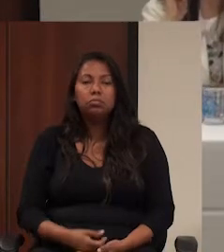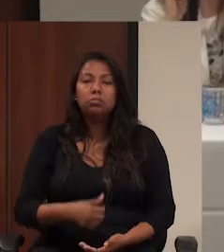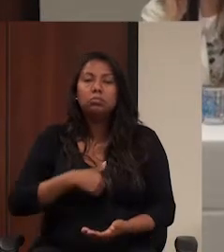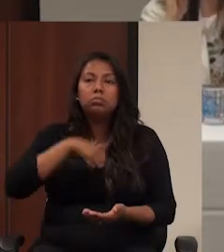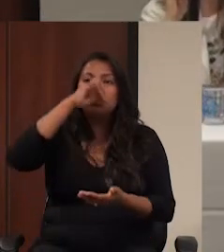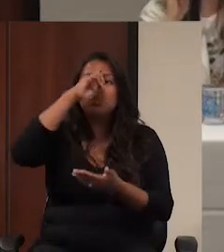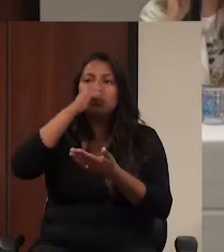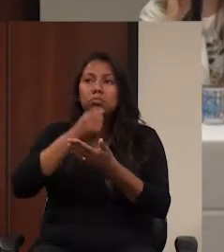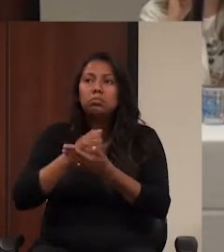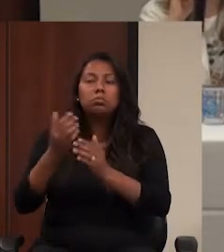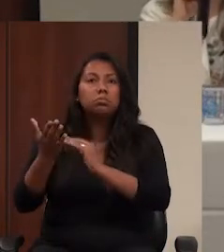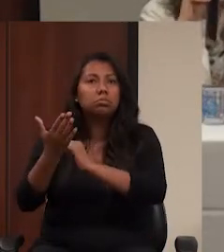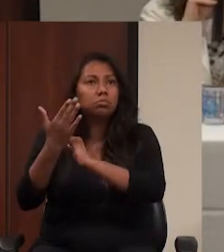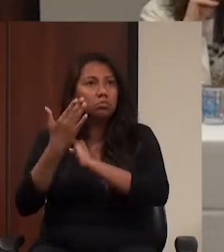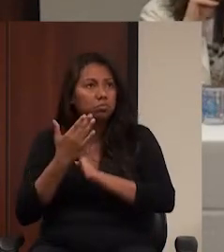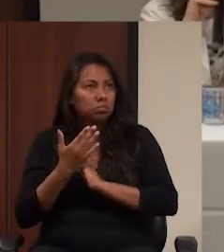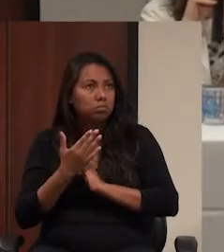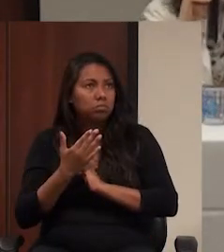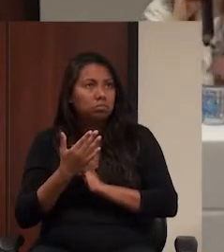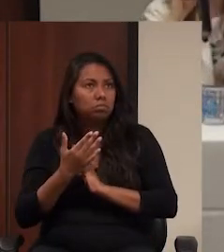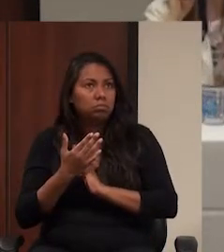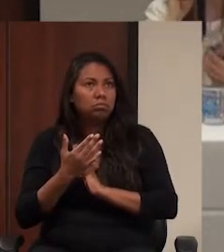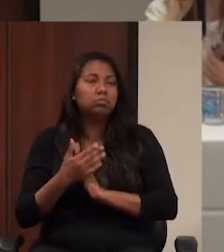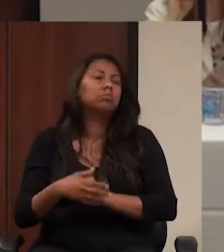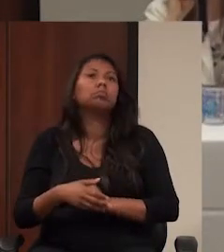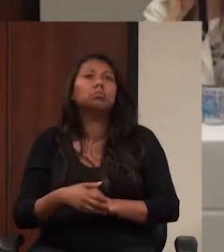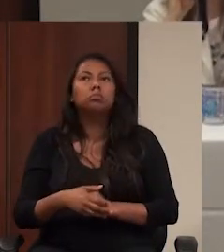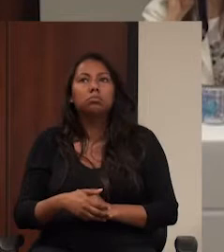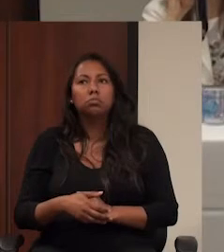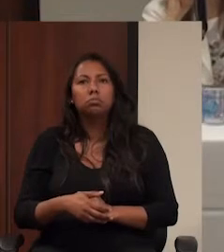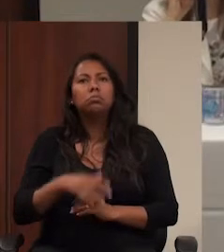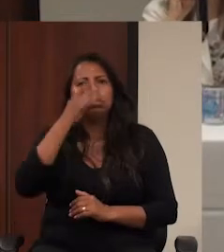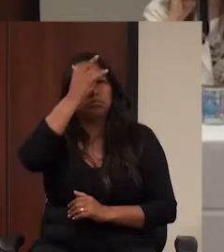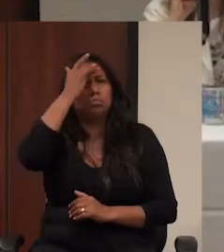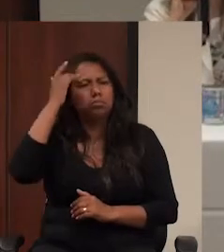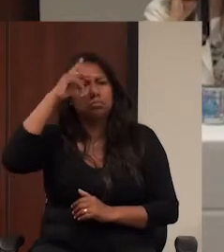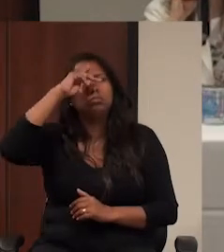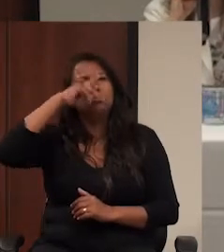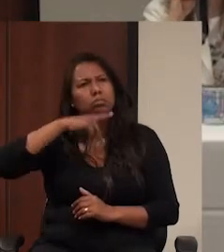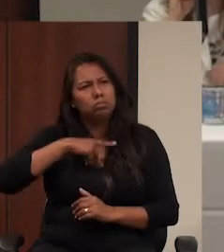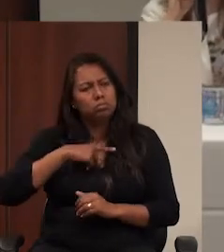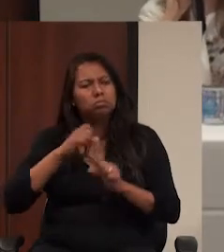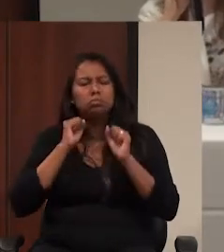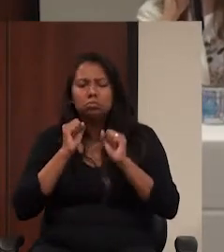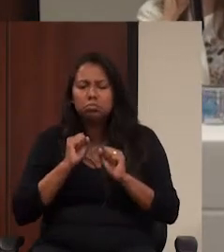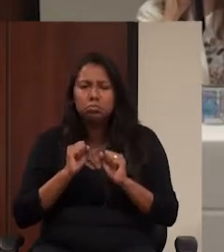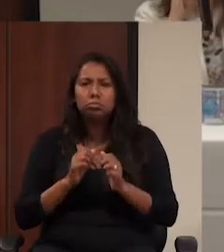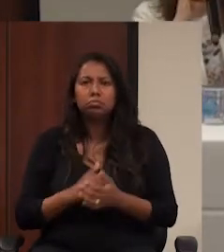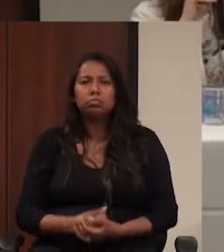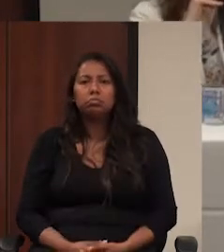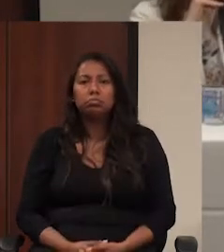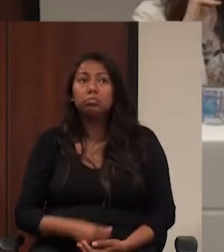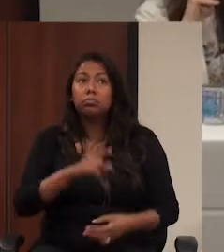foi vista como um modelo de autodeterminação, né? Então a pessoa gerenciando a própria vida, baseado em